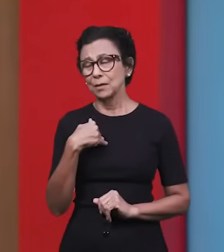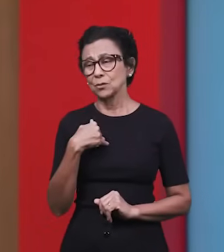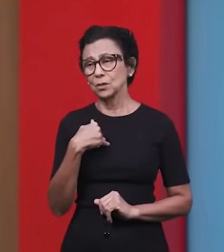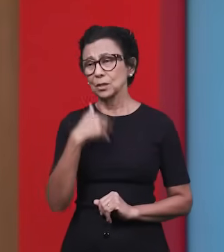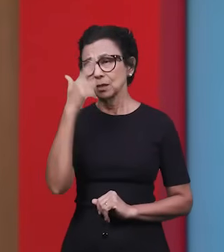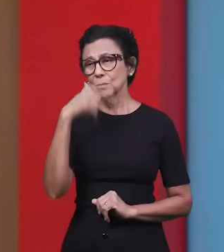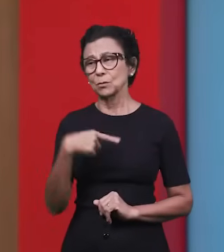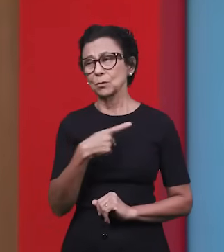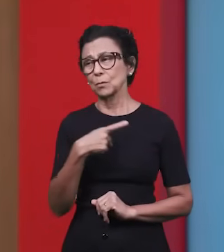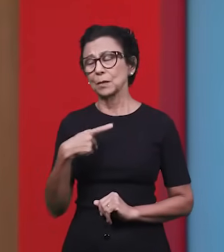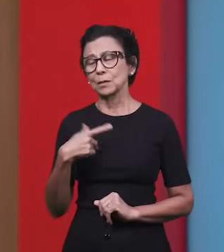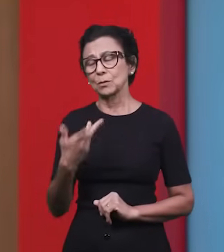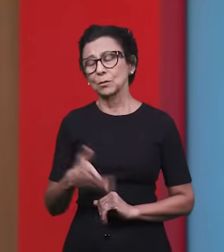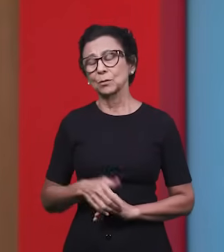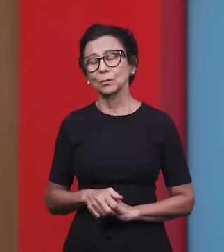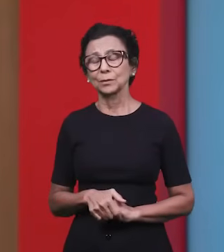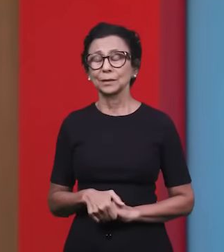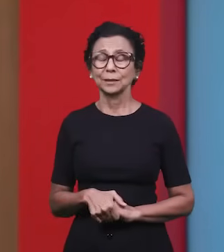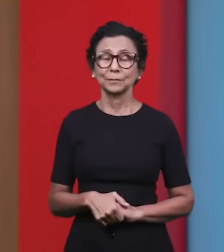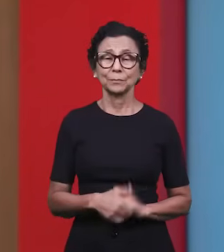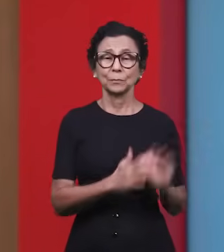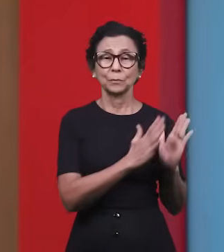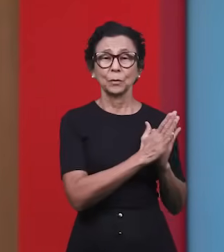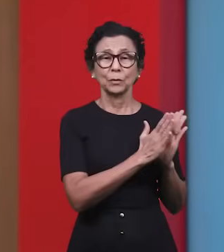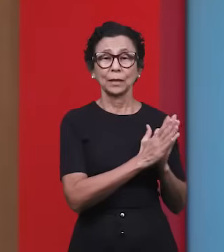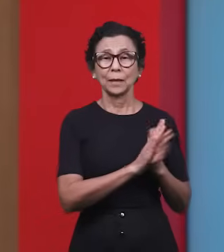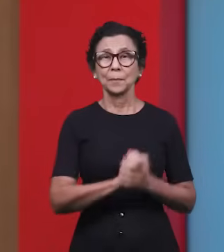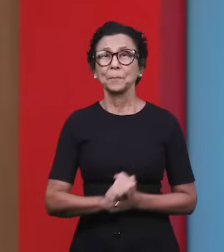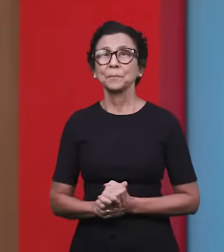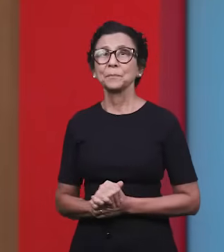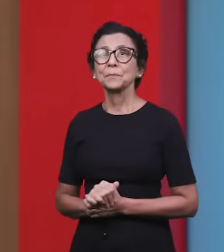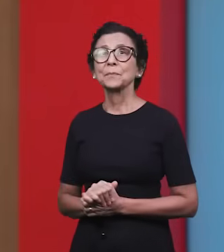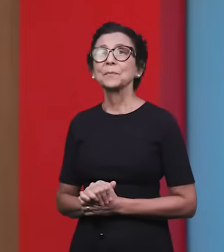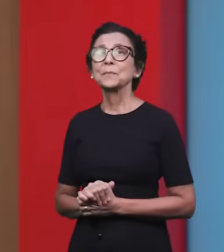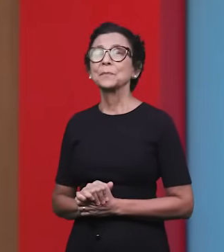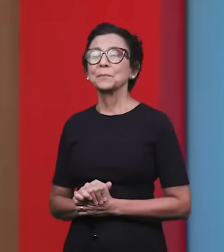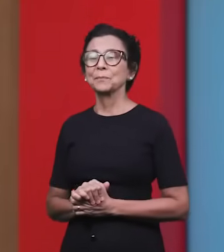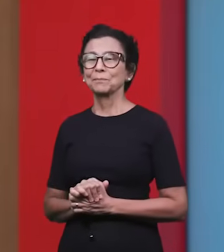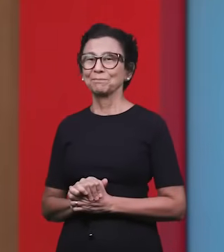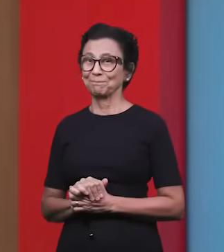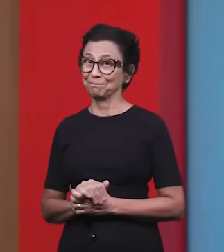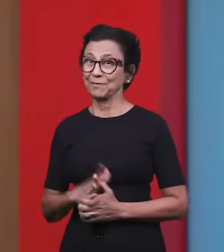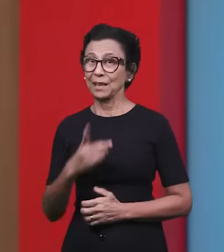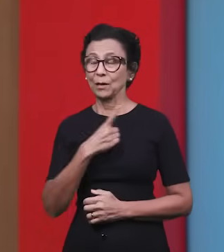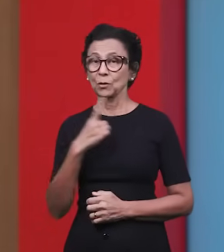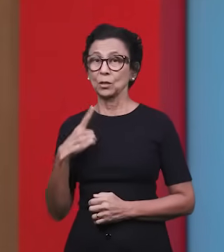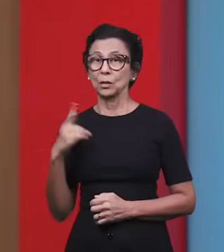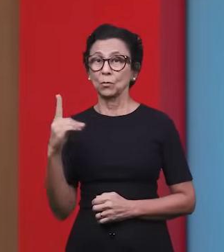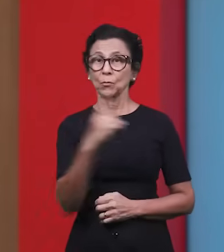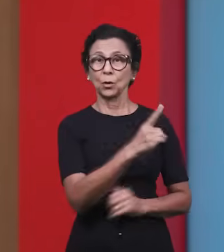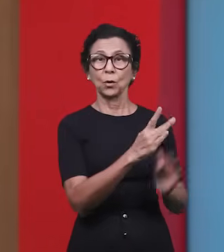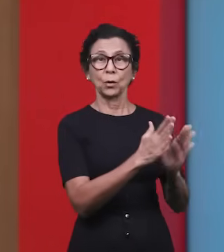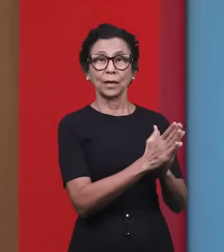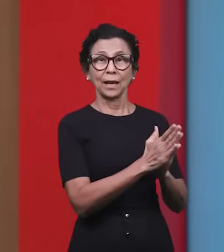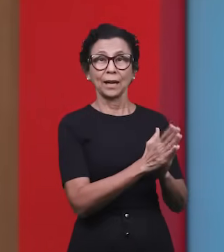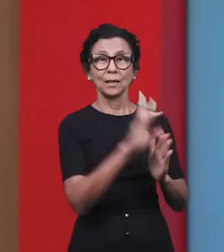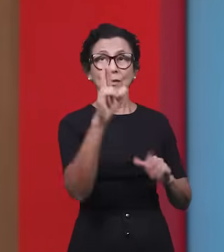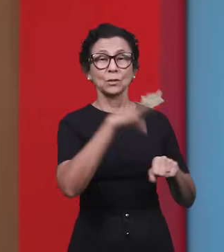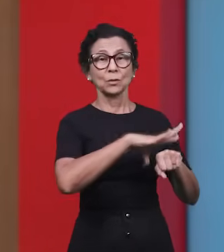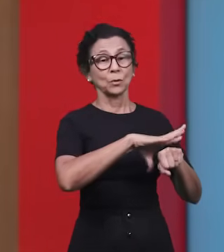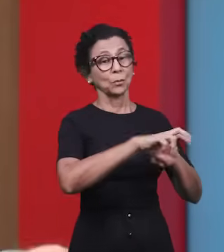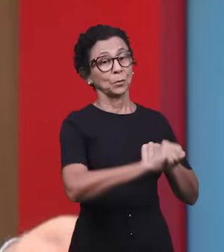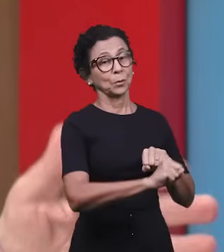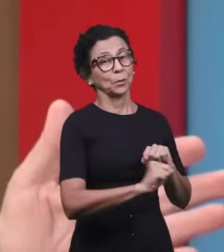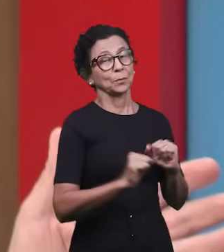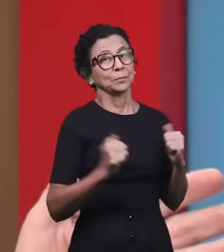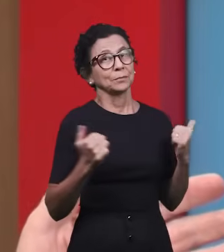que isso vai ser constante. Só que o diácono foi e o Senhor curou a criança. Não precisa